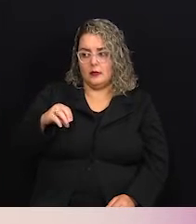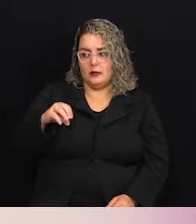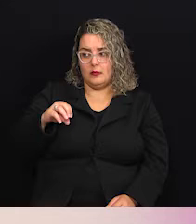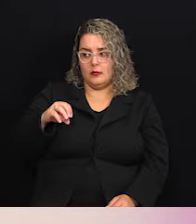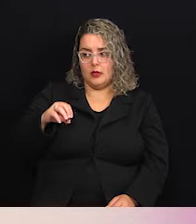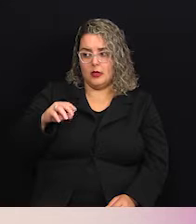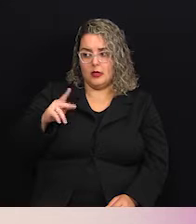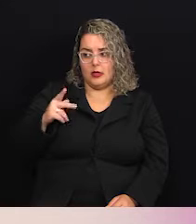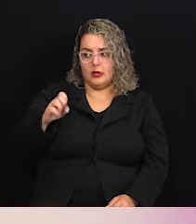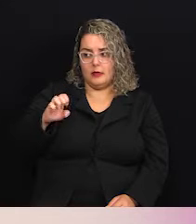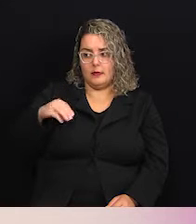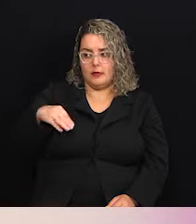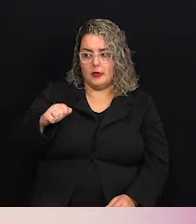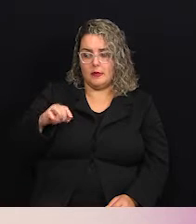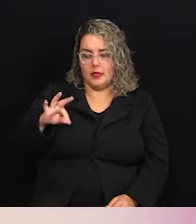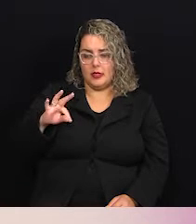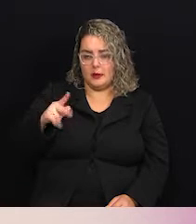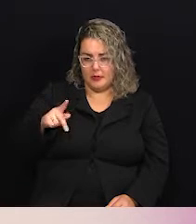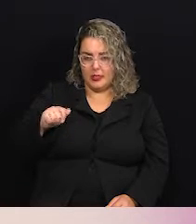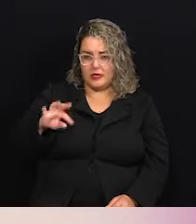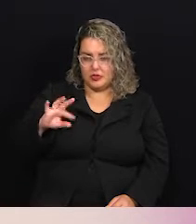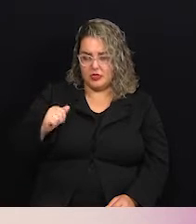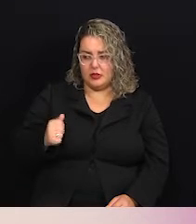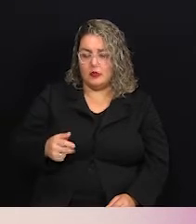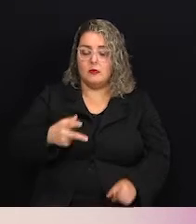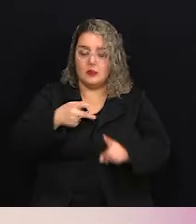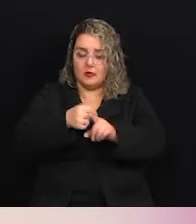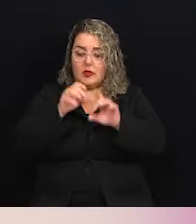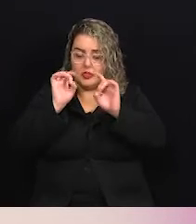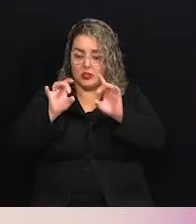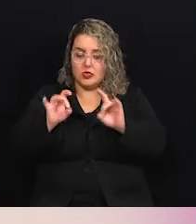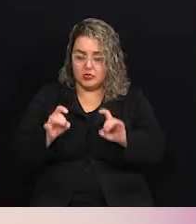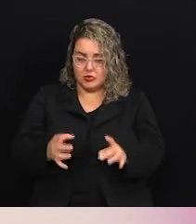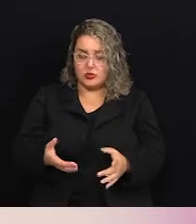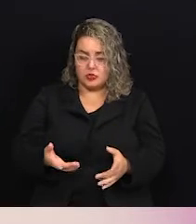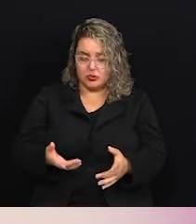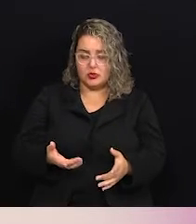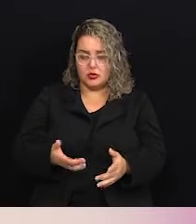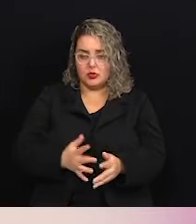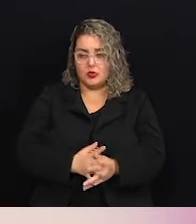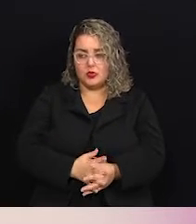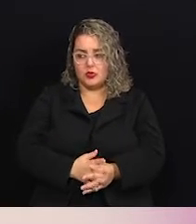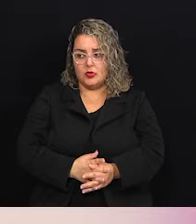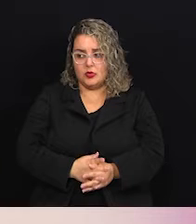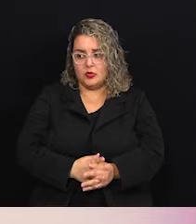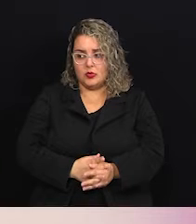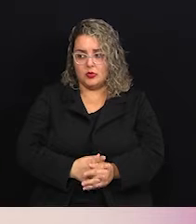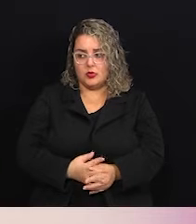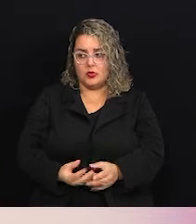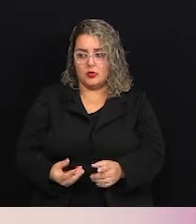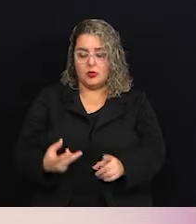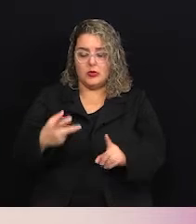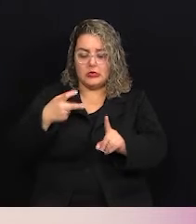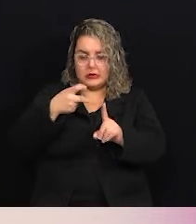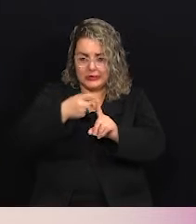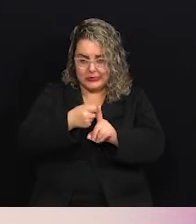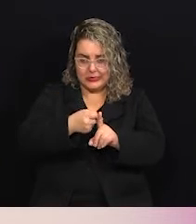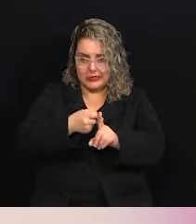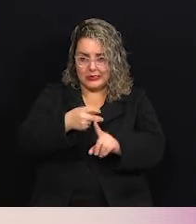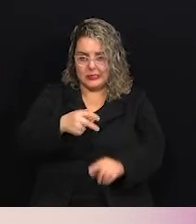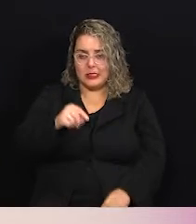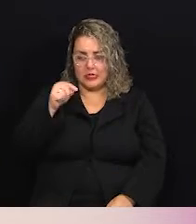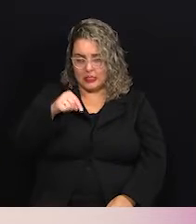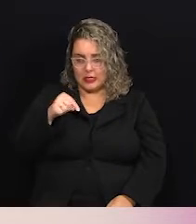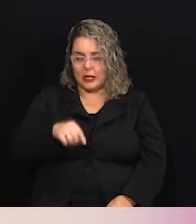com vacinas mesmo, vacinas específicas e vacinas que são o que se coloca dentro da vacina